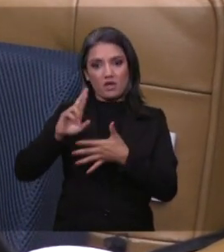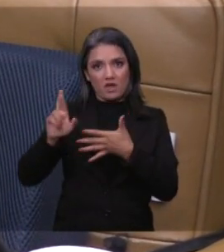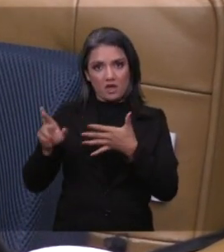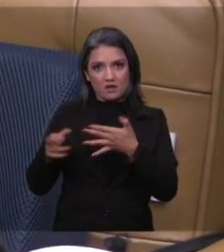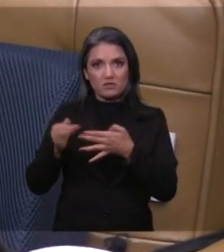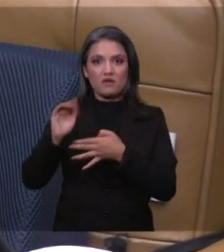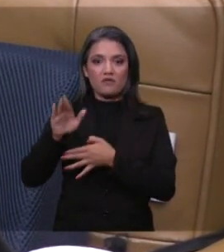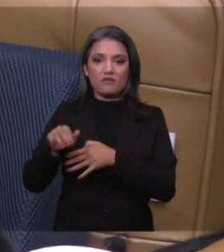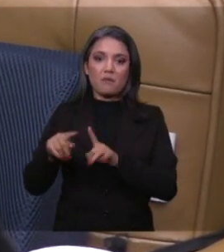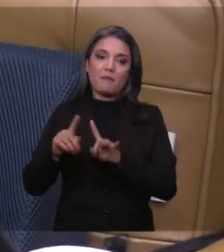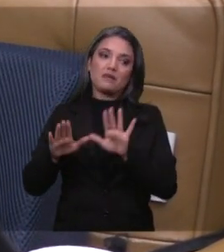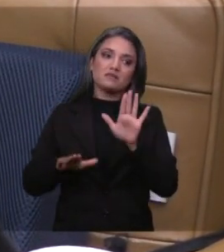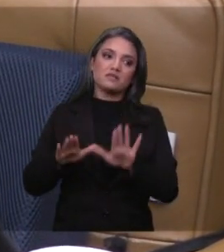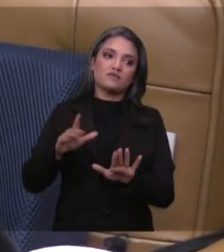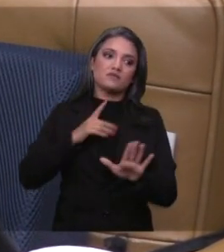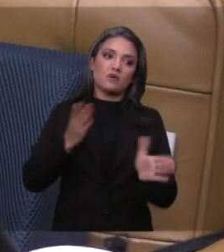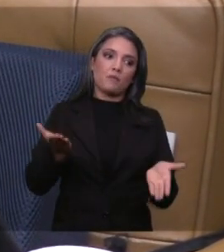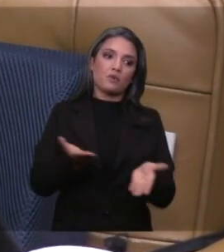uma rescisória